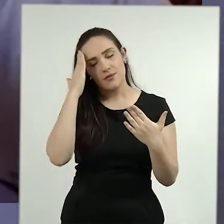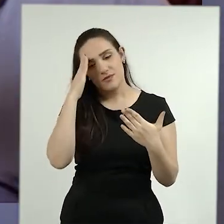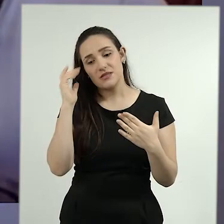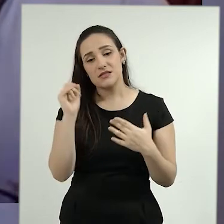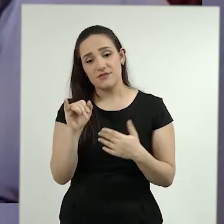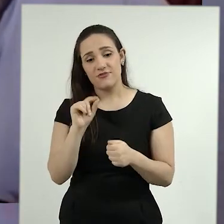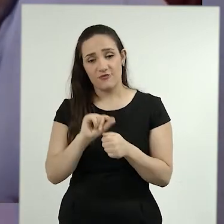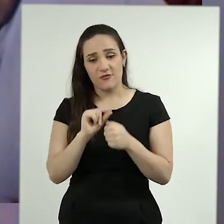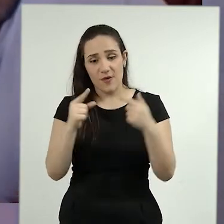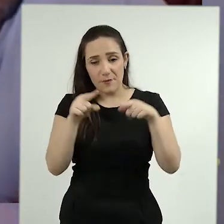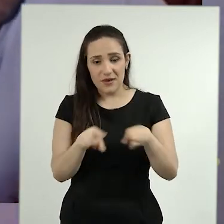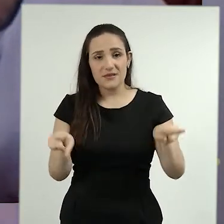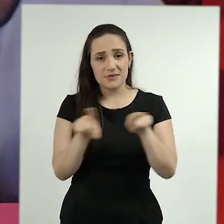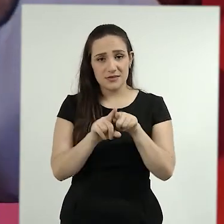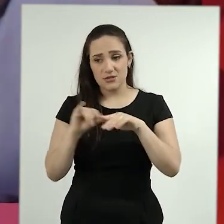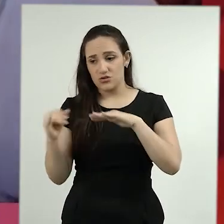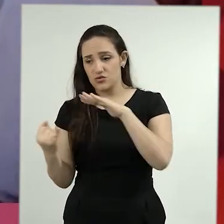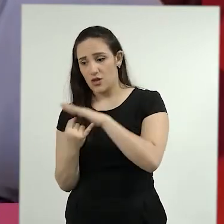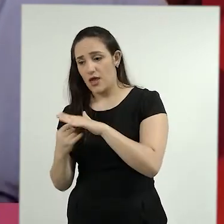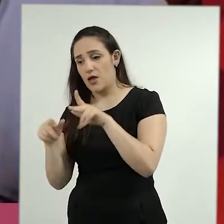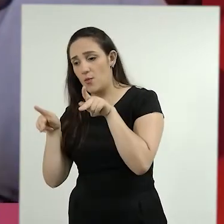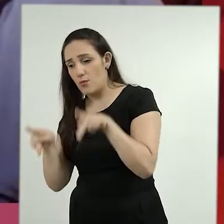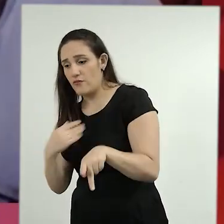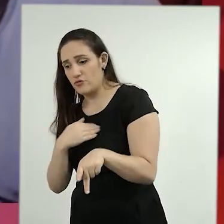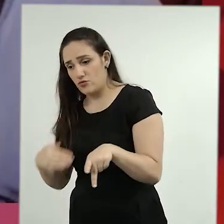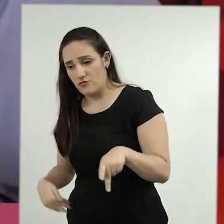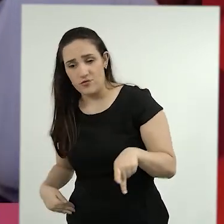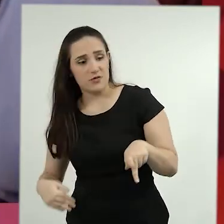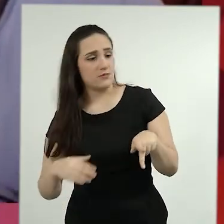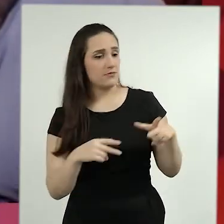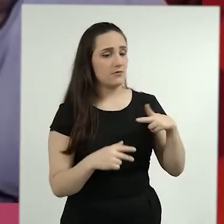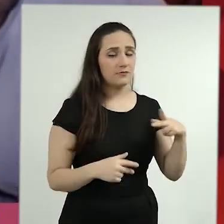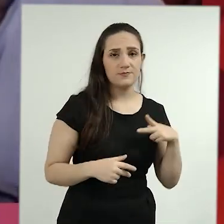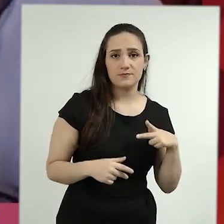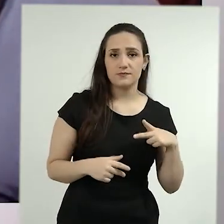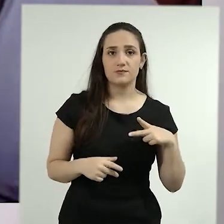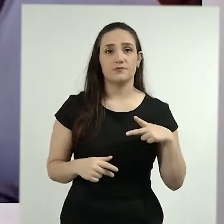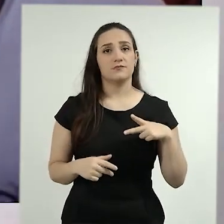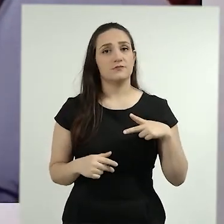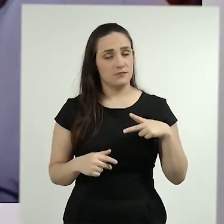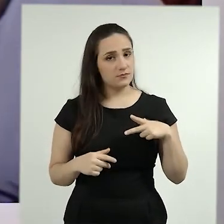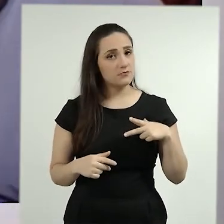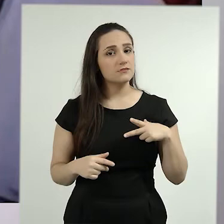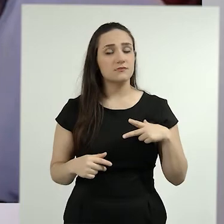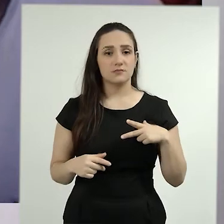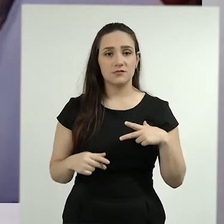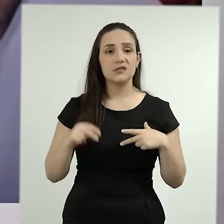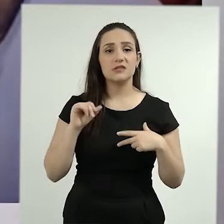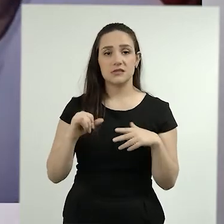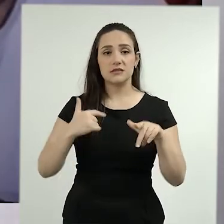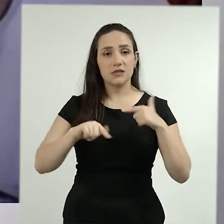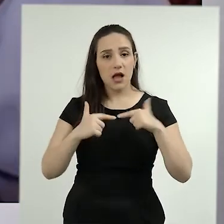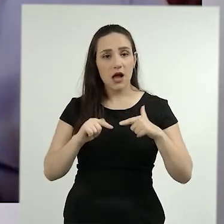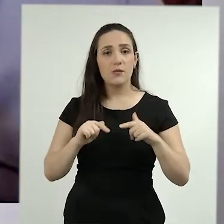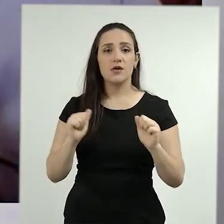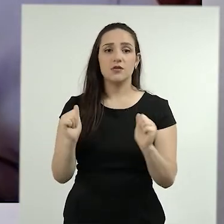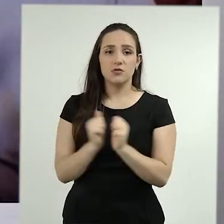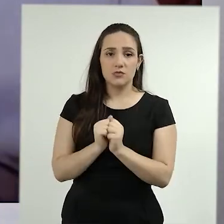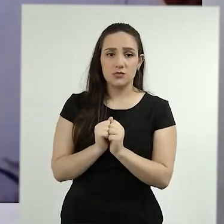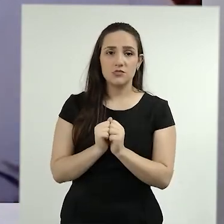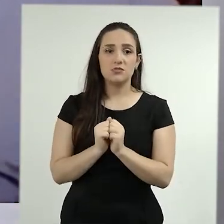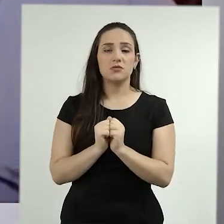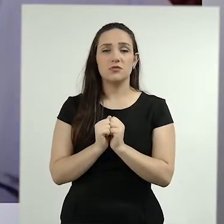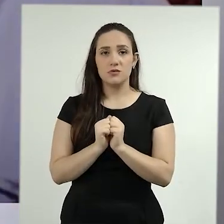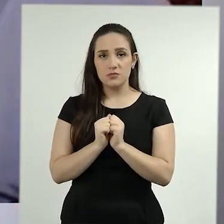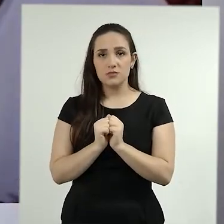descobriu e que atuando em parcerias com diversas instituições públicas, privadas, de pesquisa, a gente descobriu que quanto mais pessoas trabalhando, quanto mais a gente